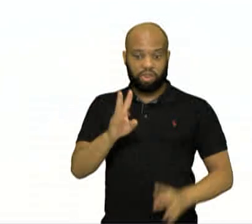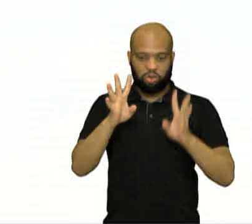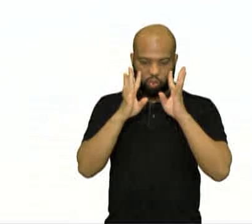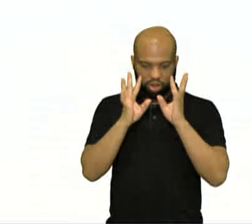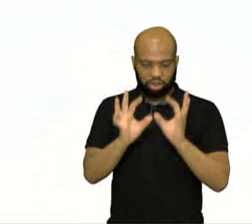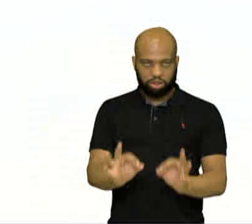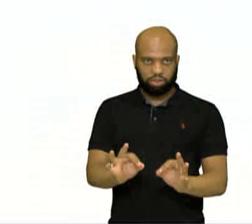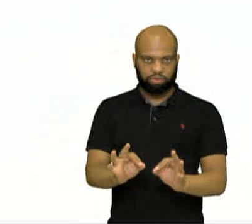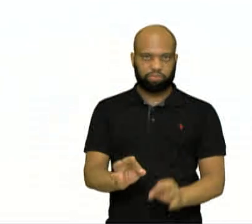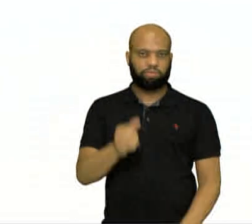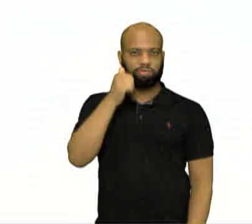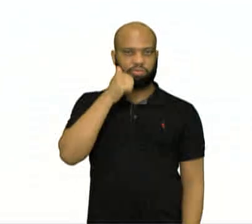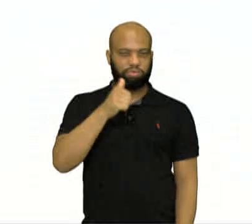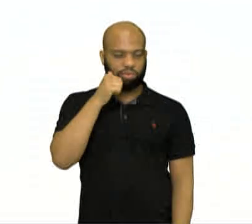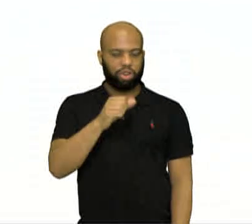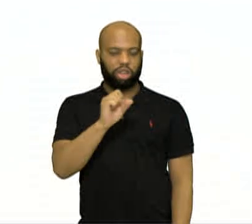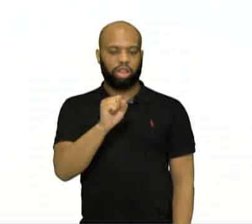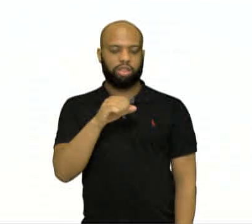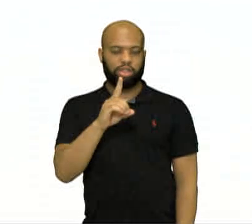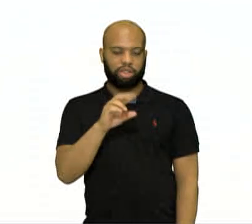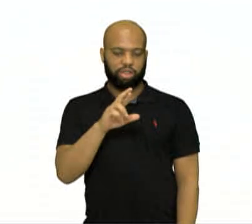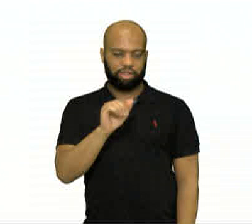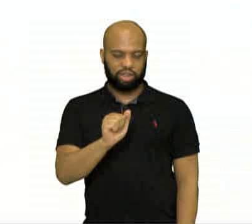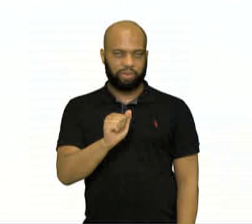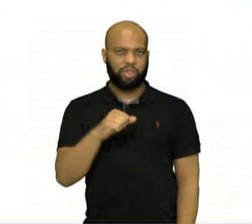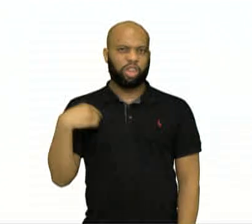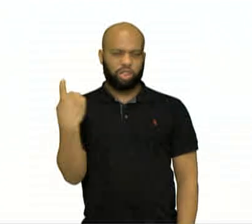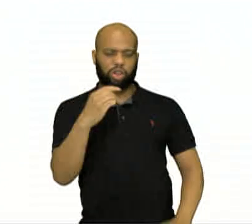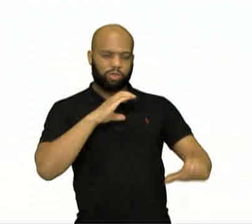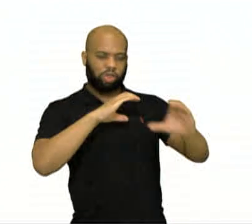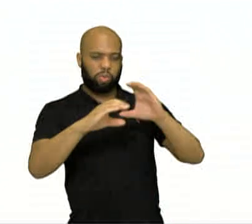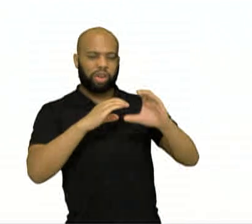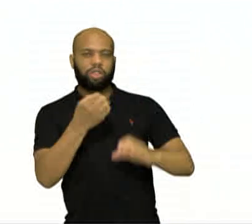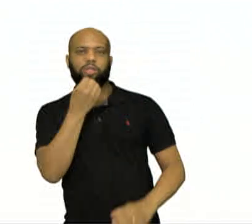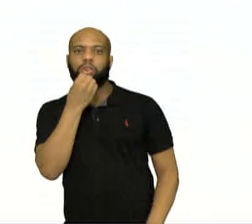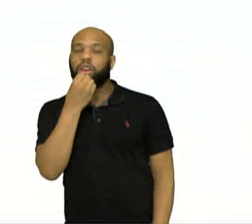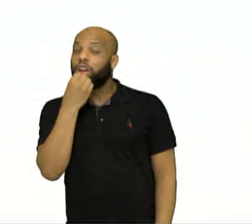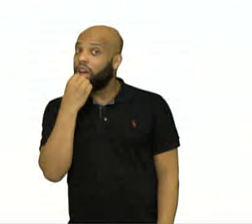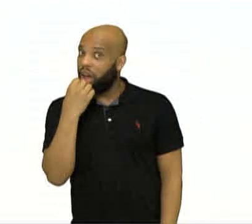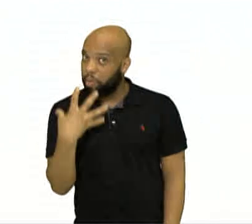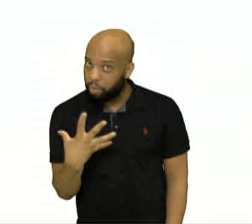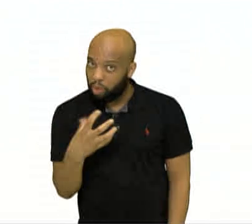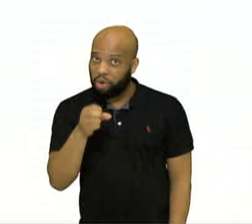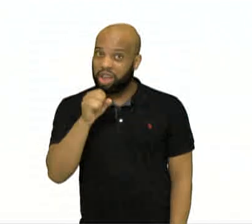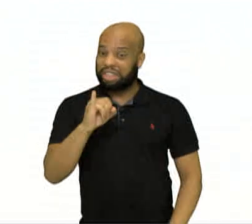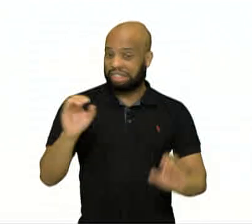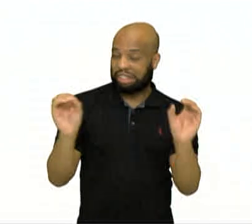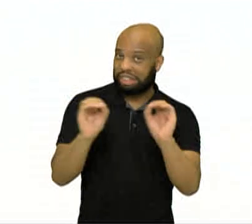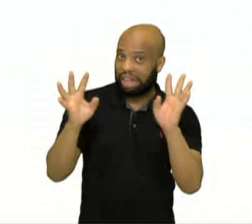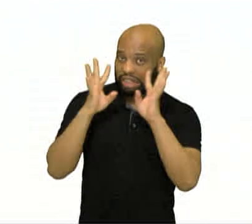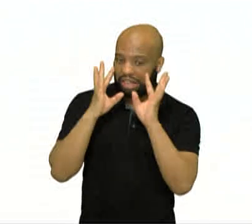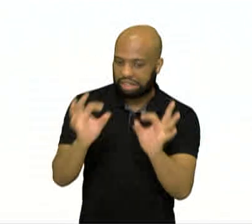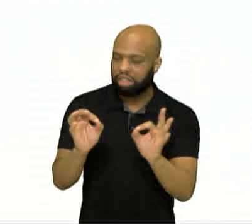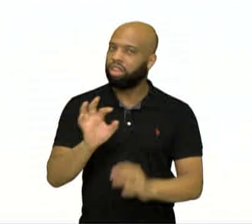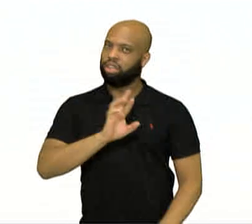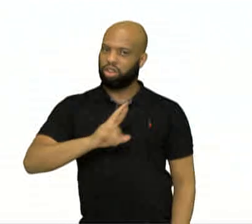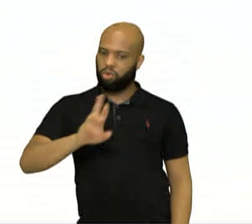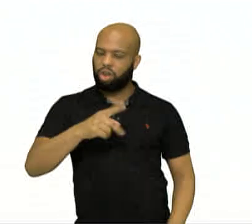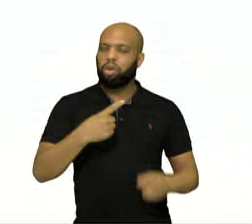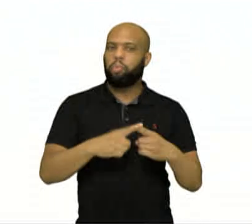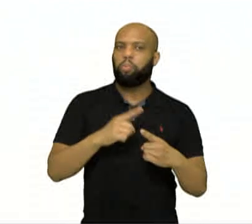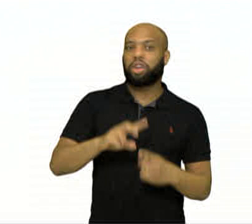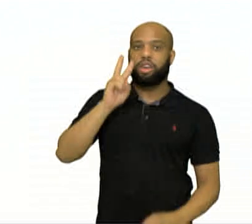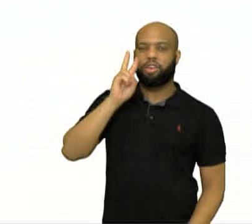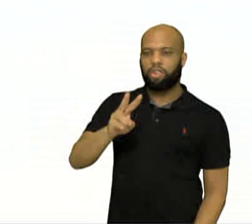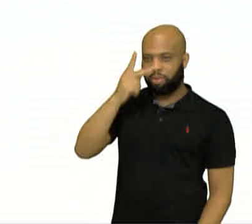Duarte Tavares. Nunca seremos bons comunicadores se não formos bons ouvintes. Ouvintes atentos que escutam não só